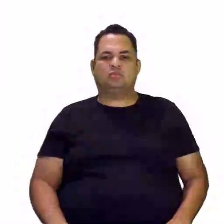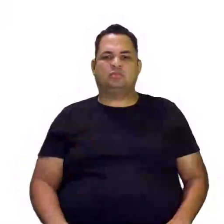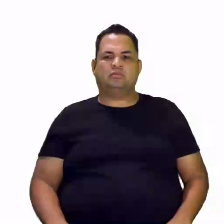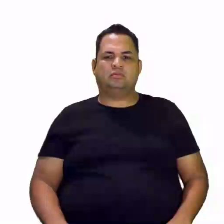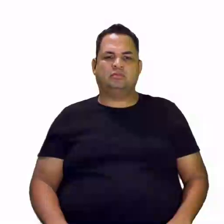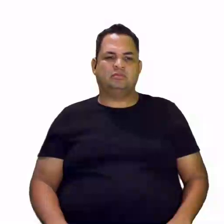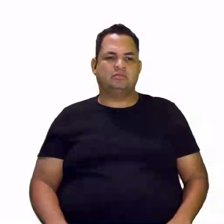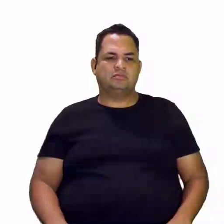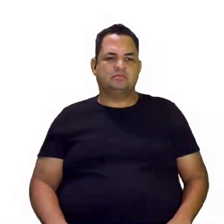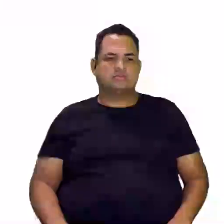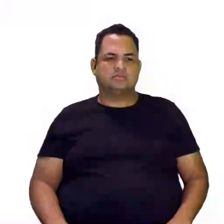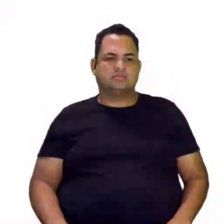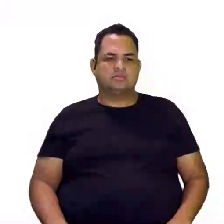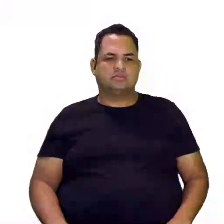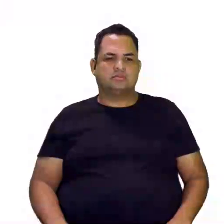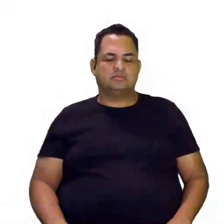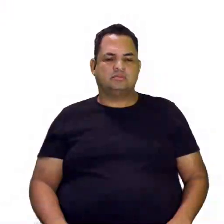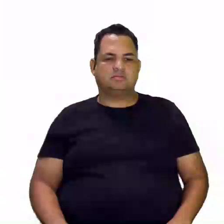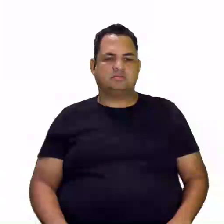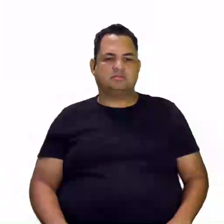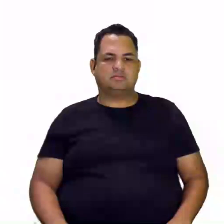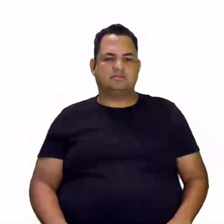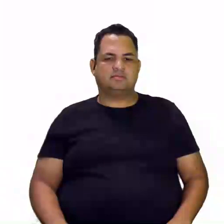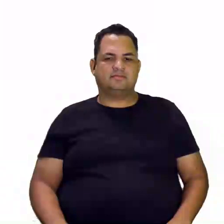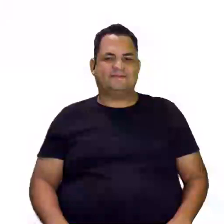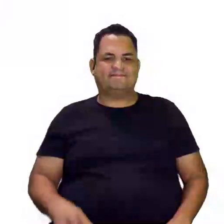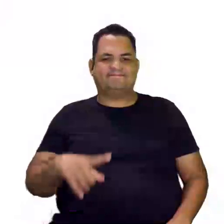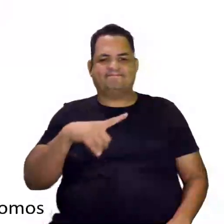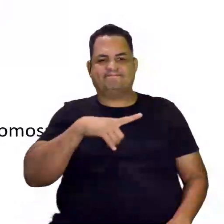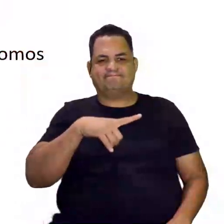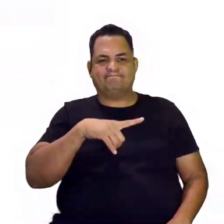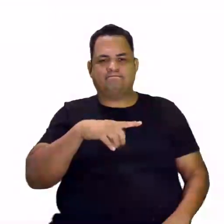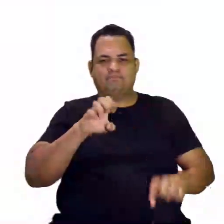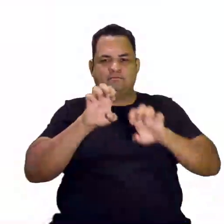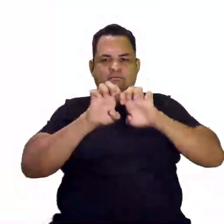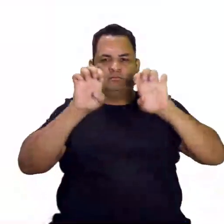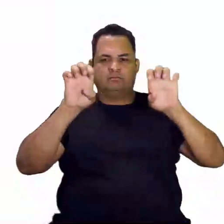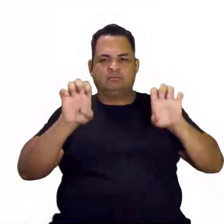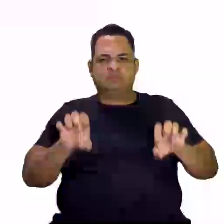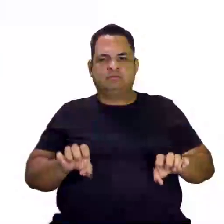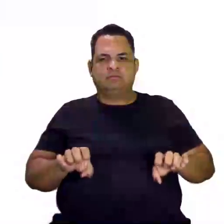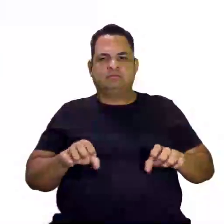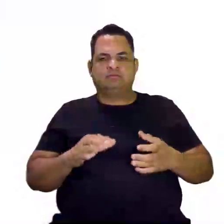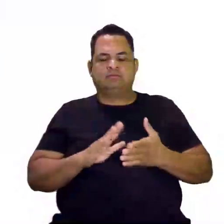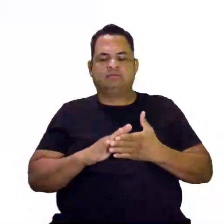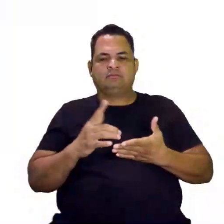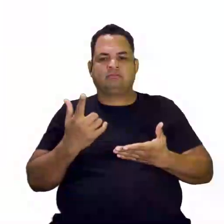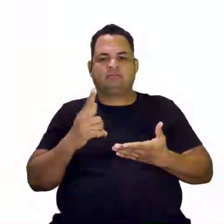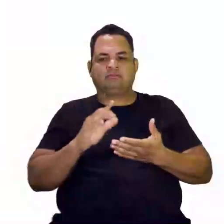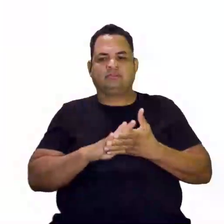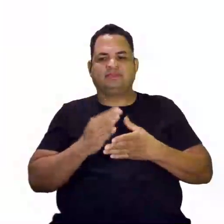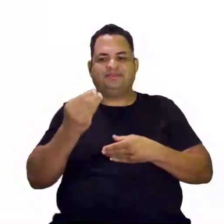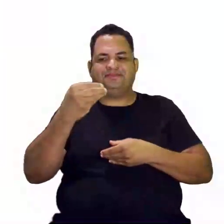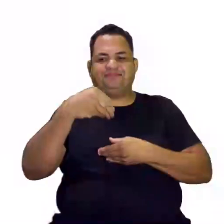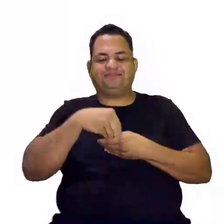tudo bem, olha lá. Então, você tem de estruturas que não vão estar presentes, que